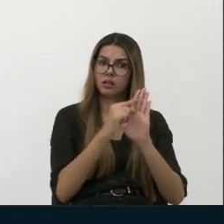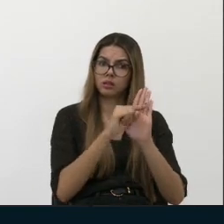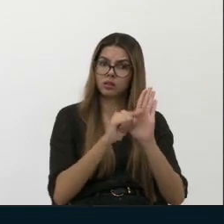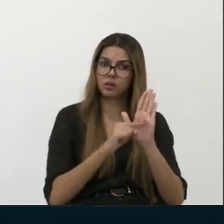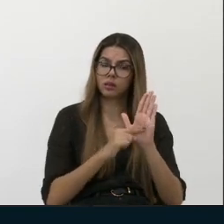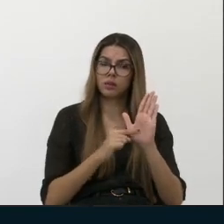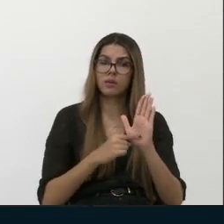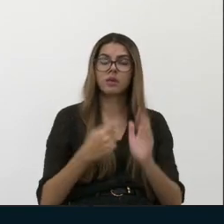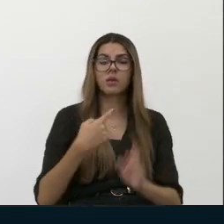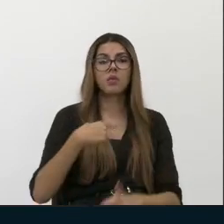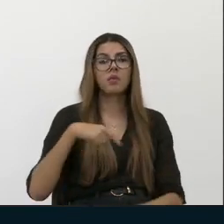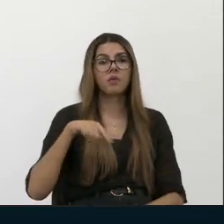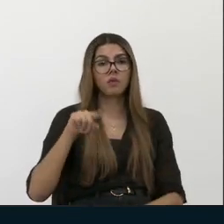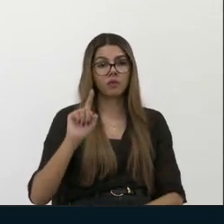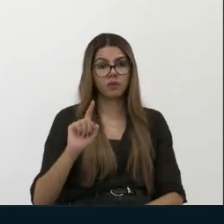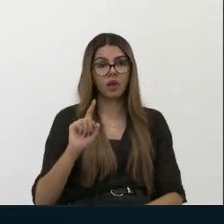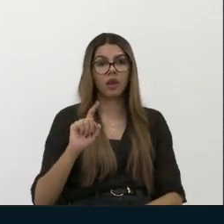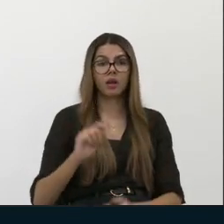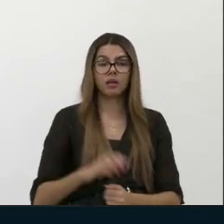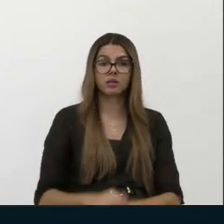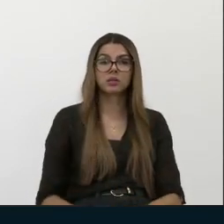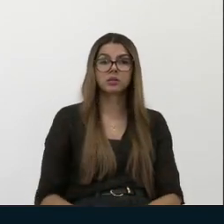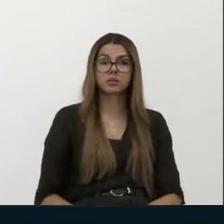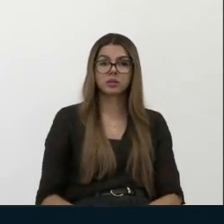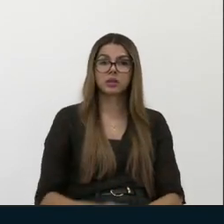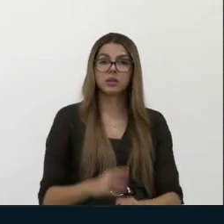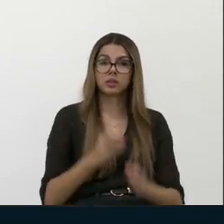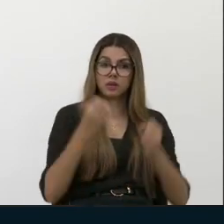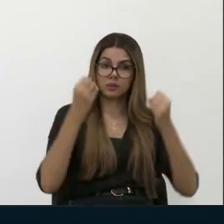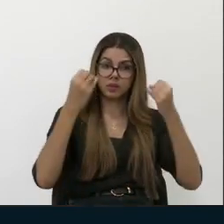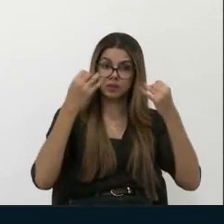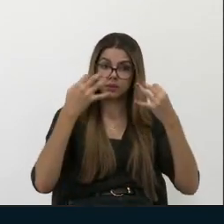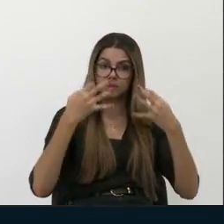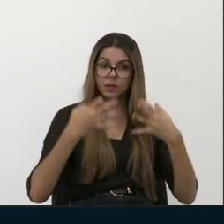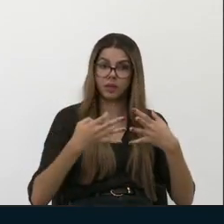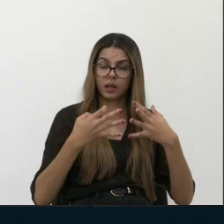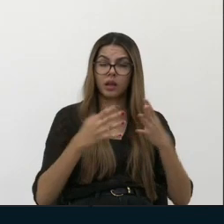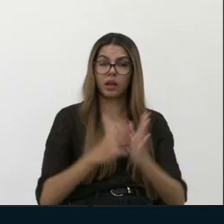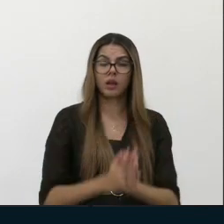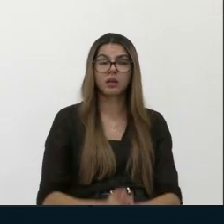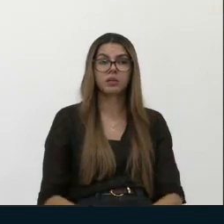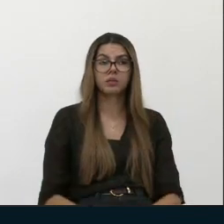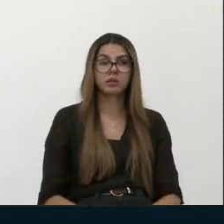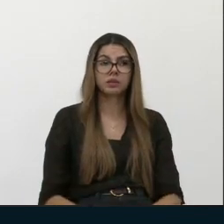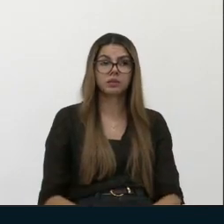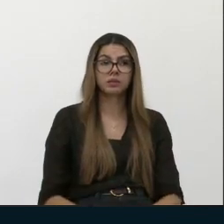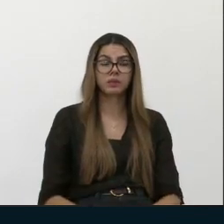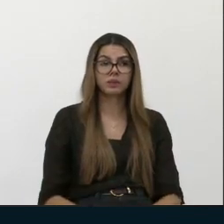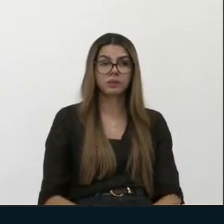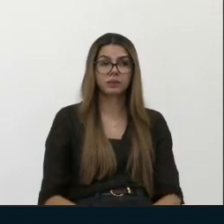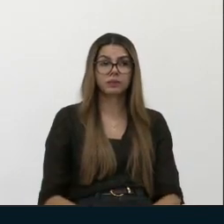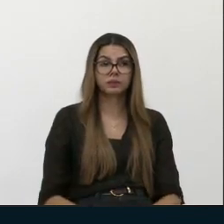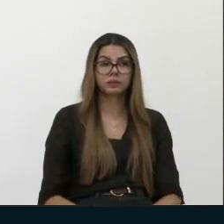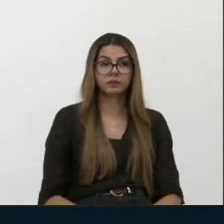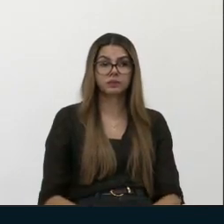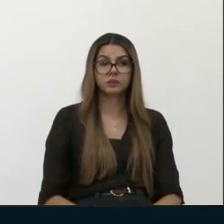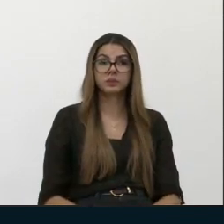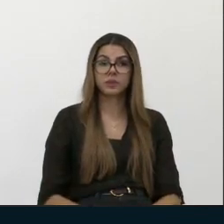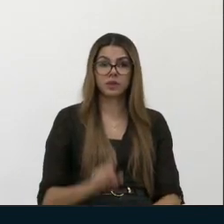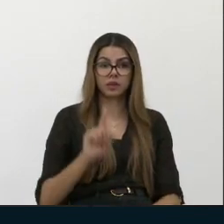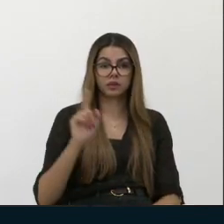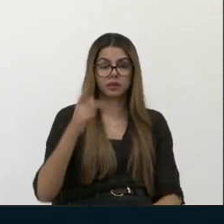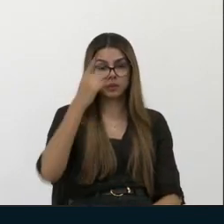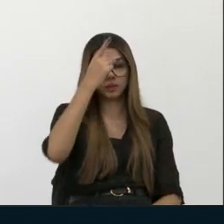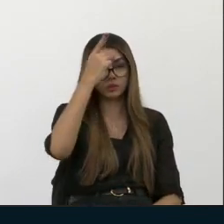até ele também sustentar nossas razões de forma a explicar ali aos desembargadores